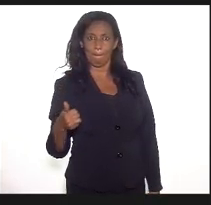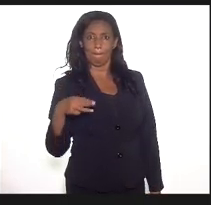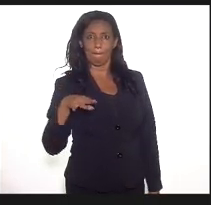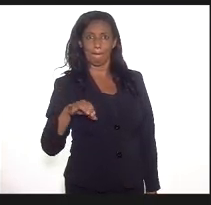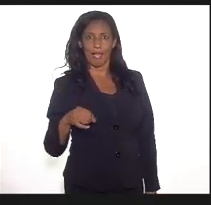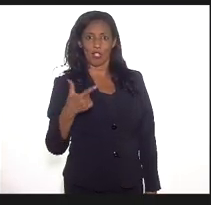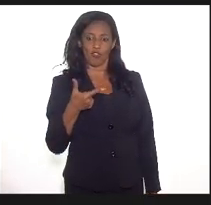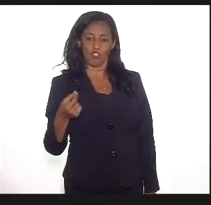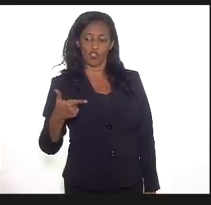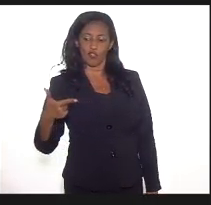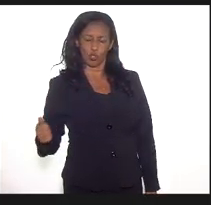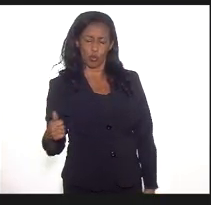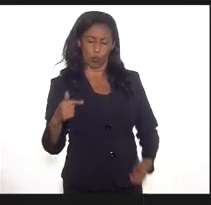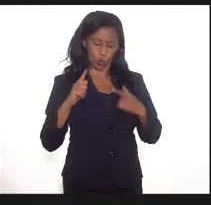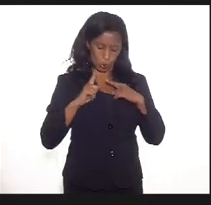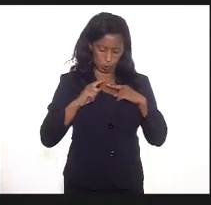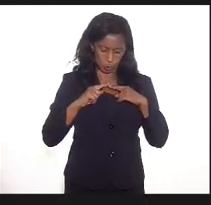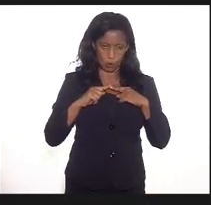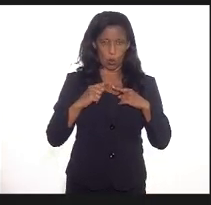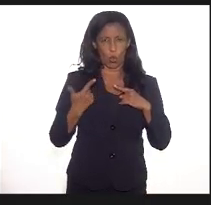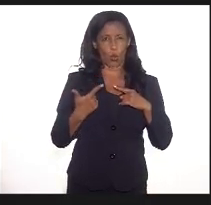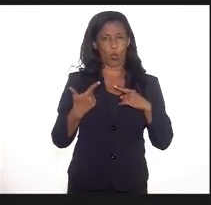é, daqui